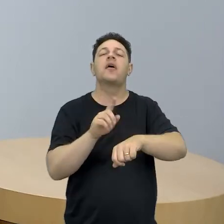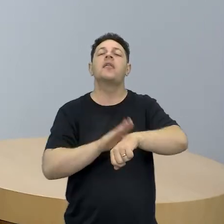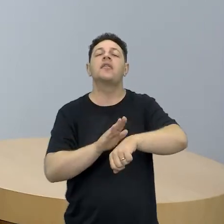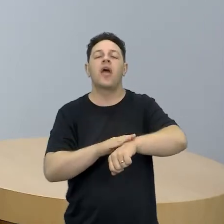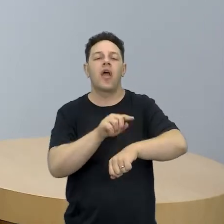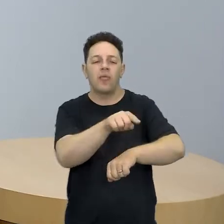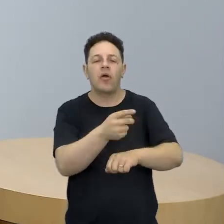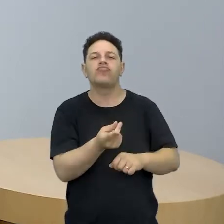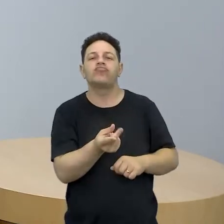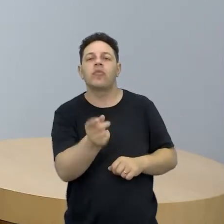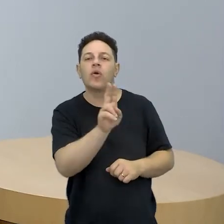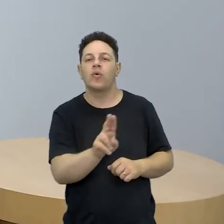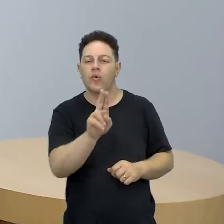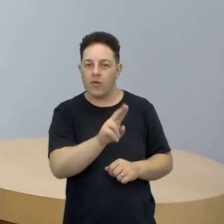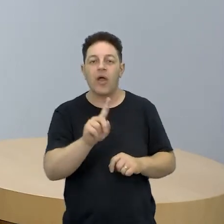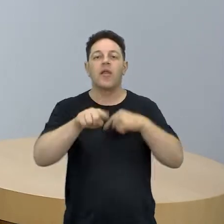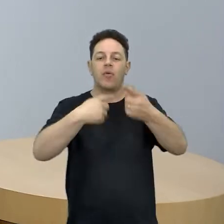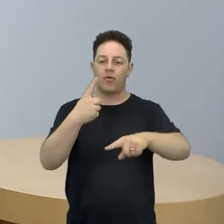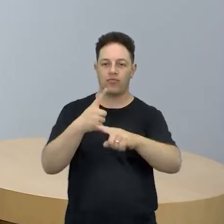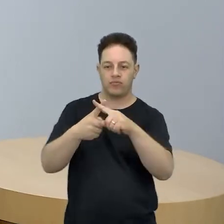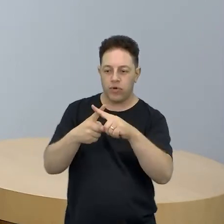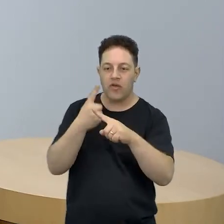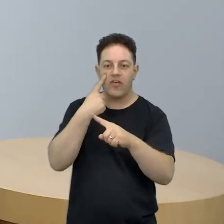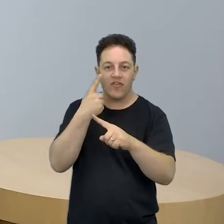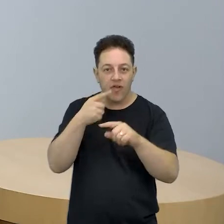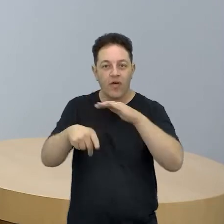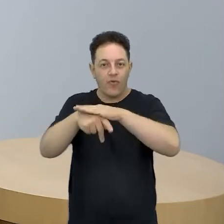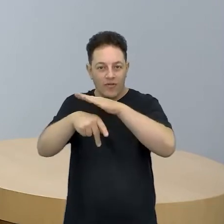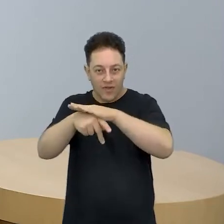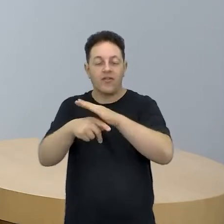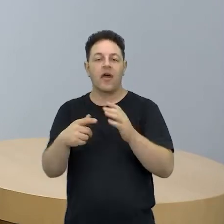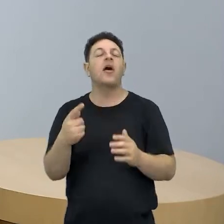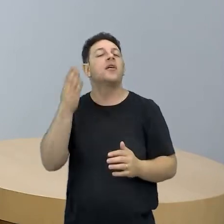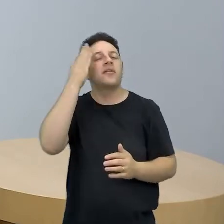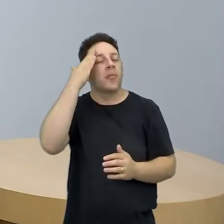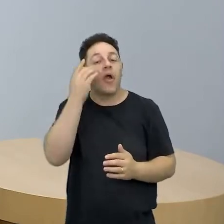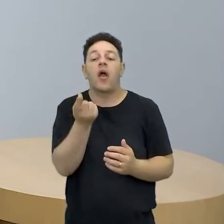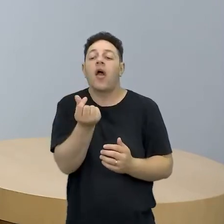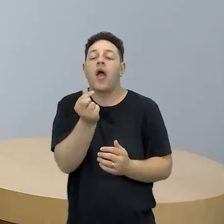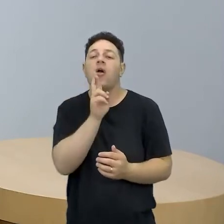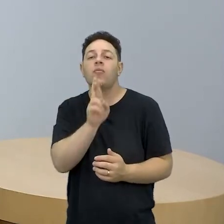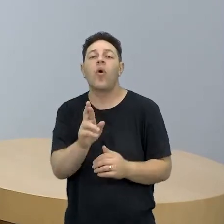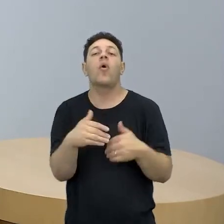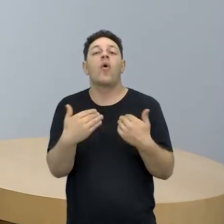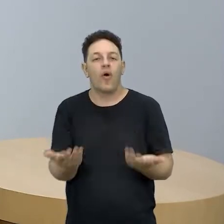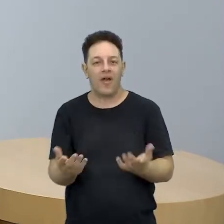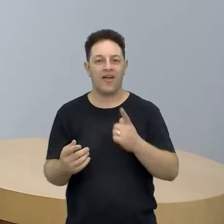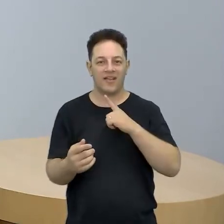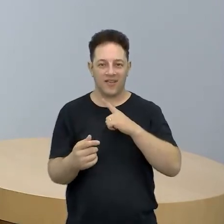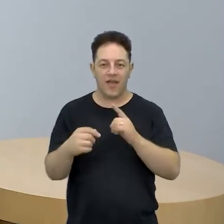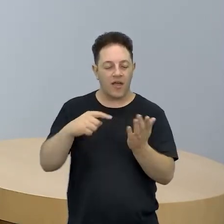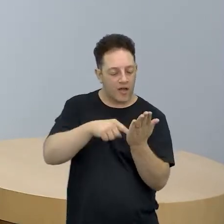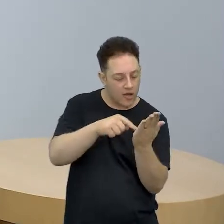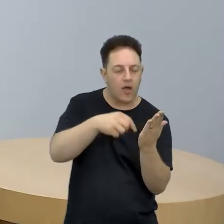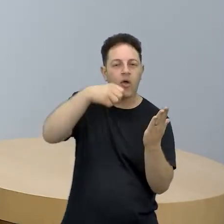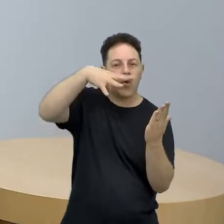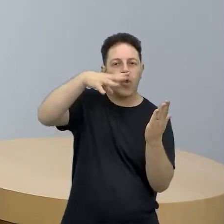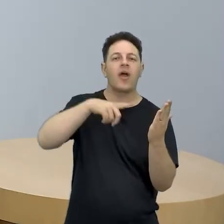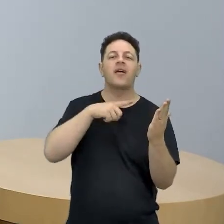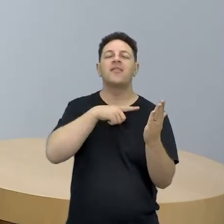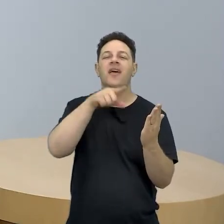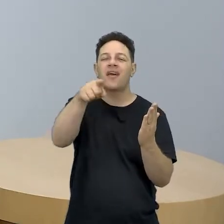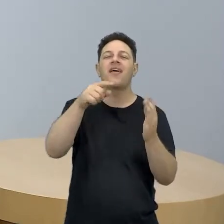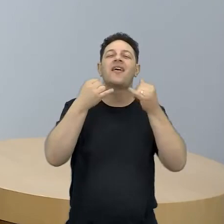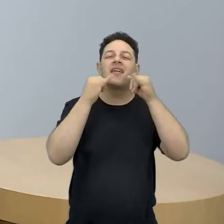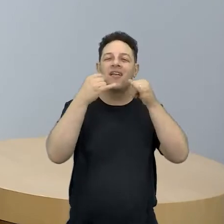faz a multiplicação da potência por esse consumo. E se você quer saber quanto custa em dinheiro, olha na conta de luz quanto que a distribuidora